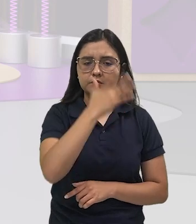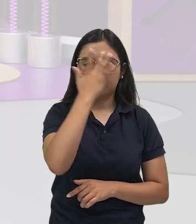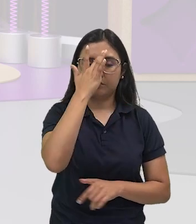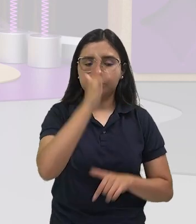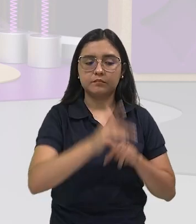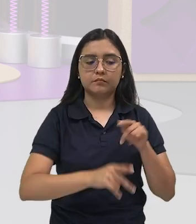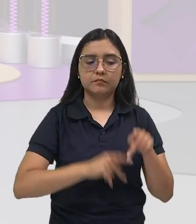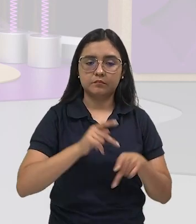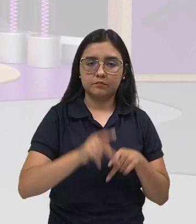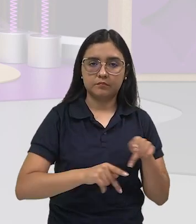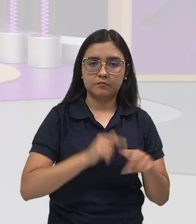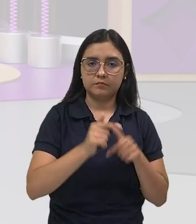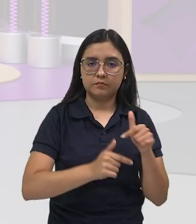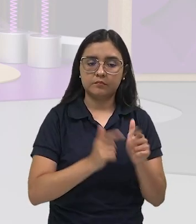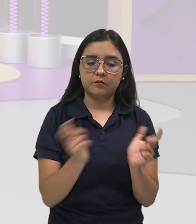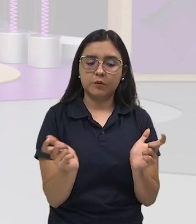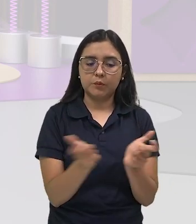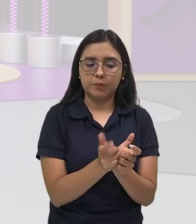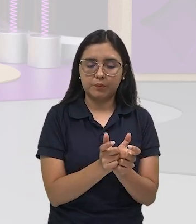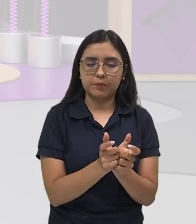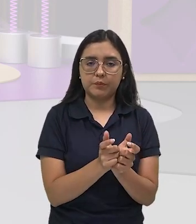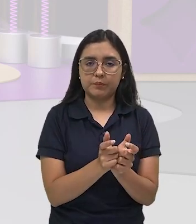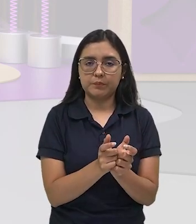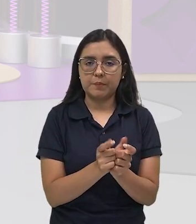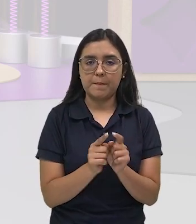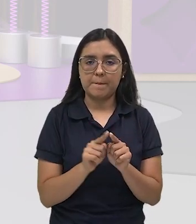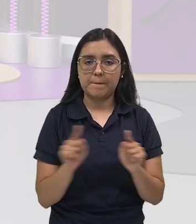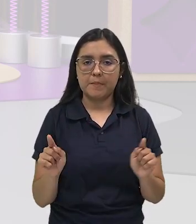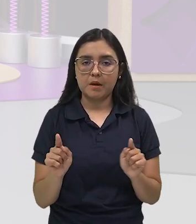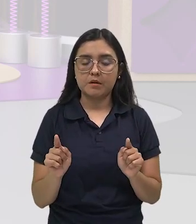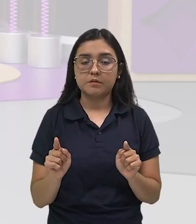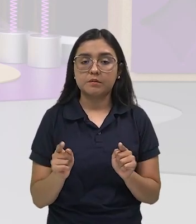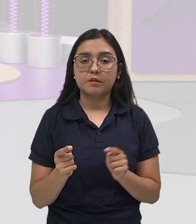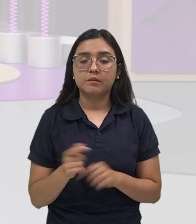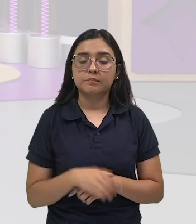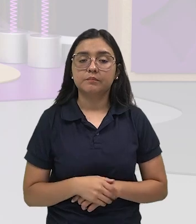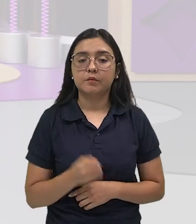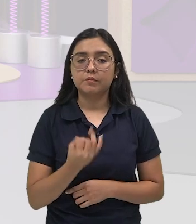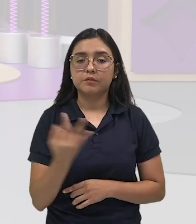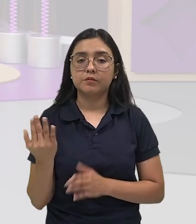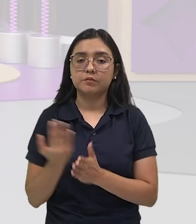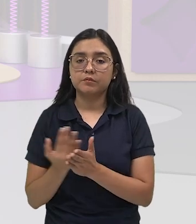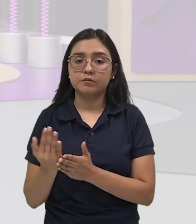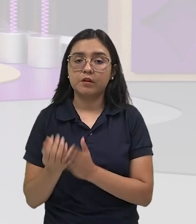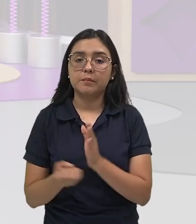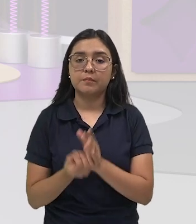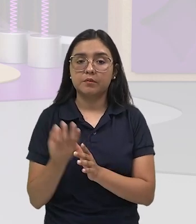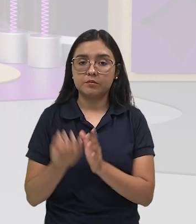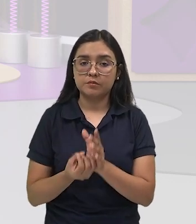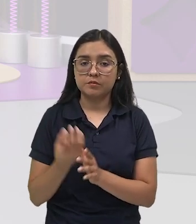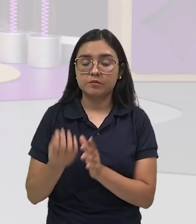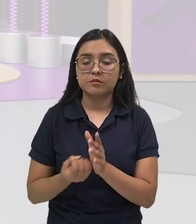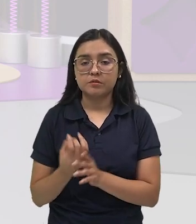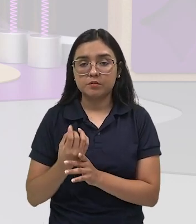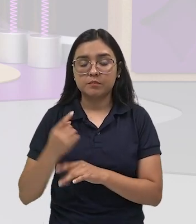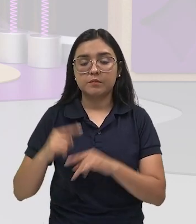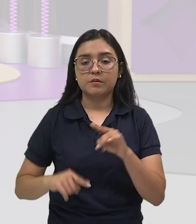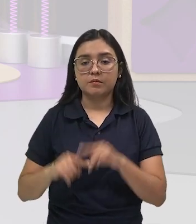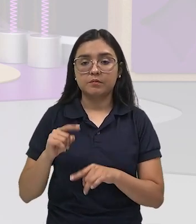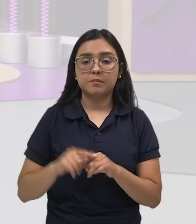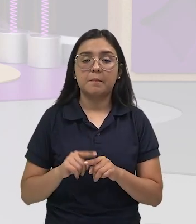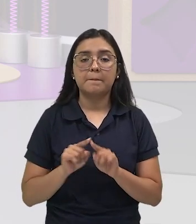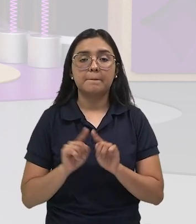eu diminuí a quantidade de funcionários. Só que a quantidade inicial, eles estavam produzindo uma quantidade de produtos. Aí